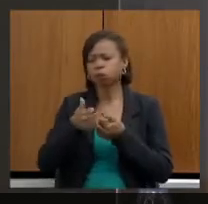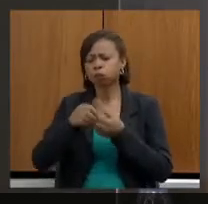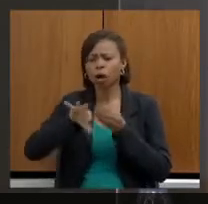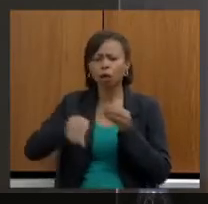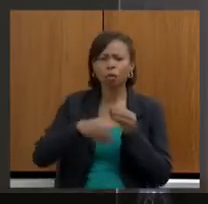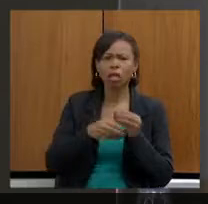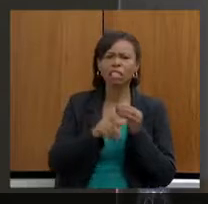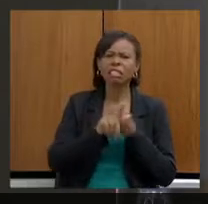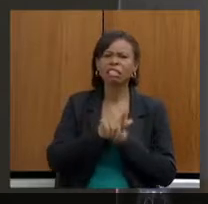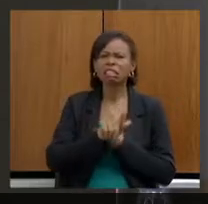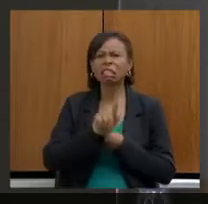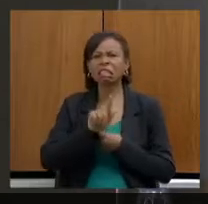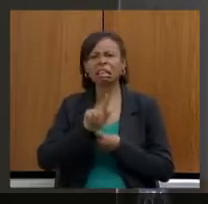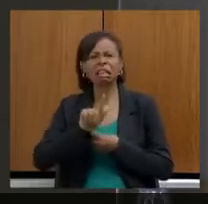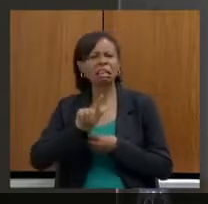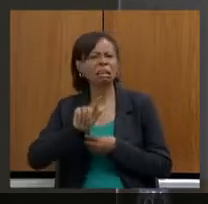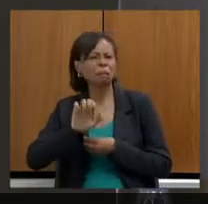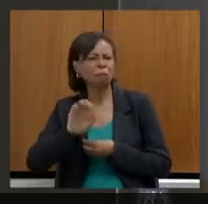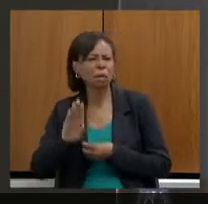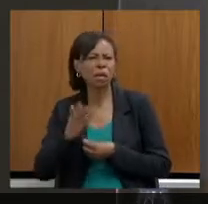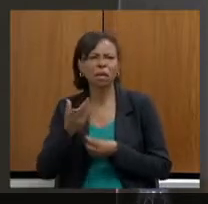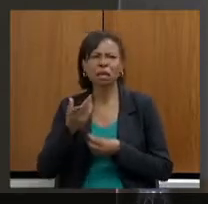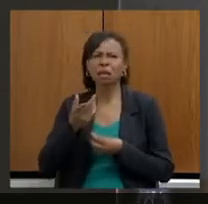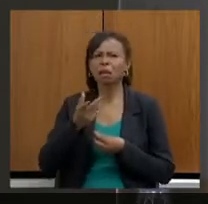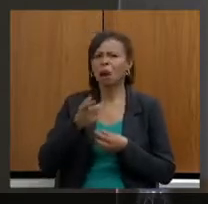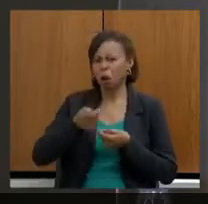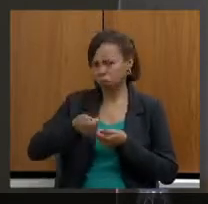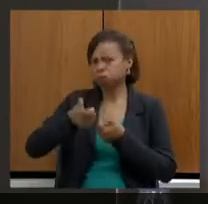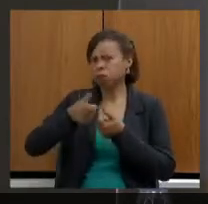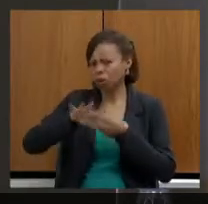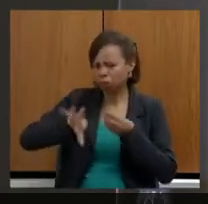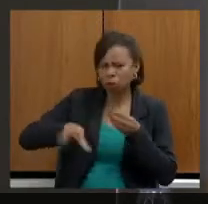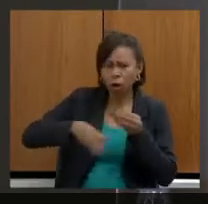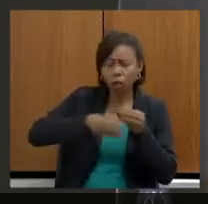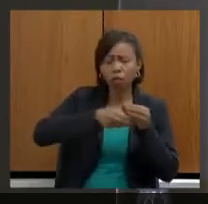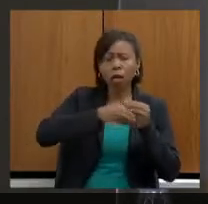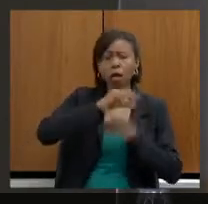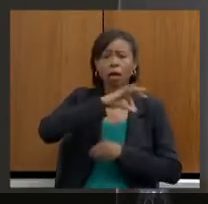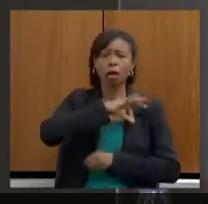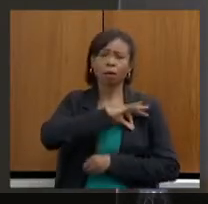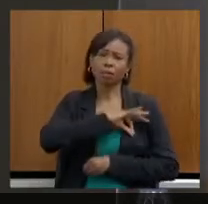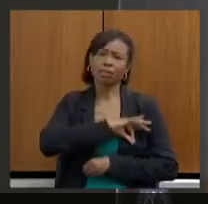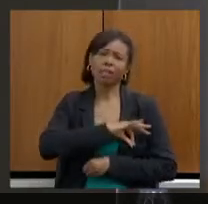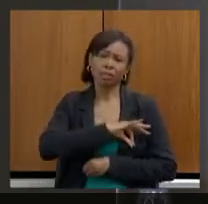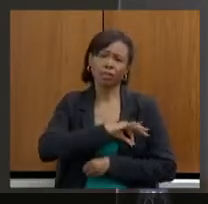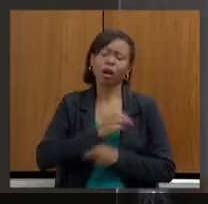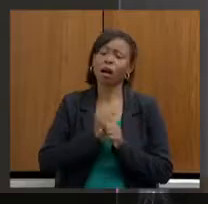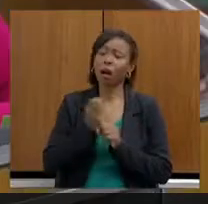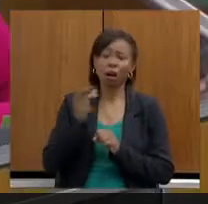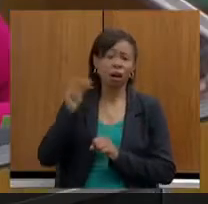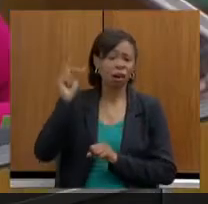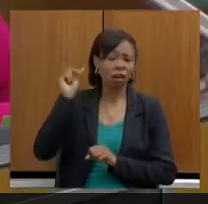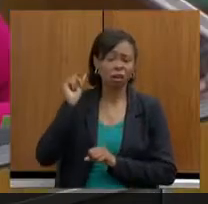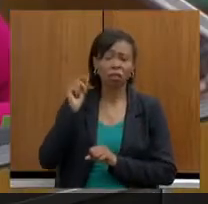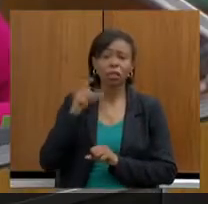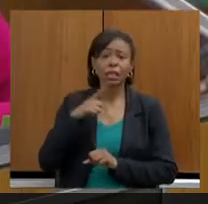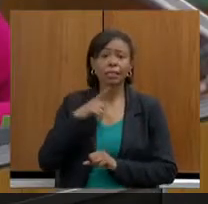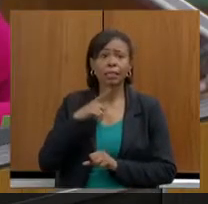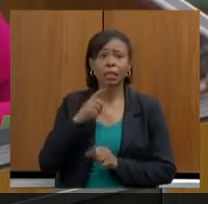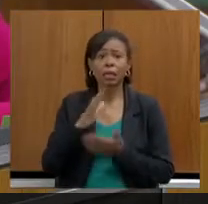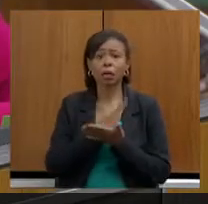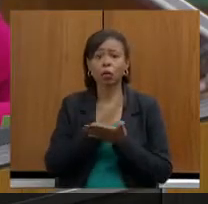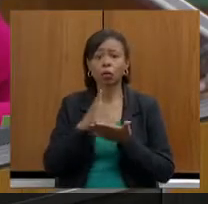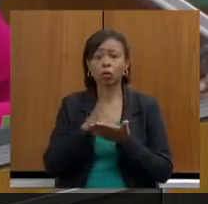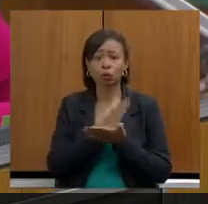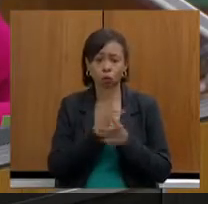GB né Para incorporar o seu salários eu já que o salário mas tem professores